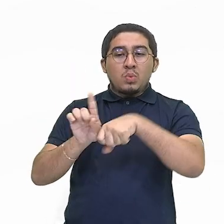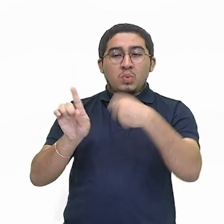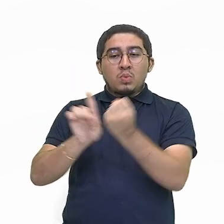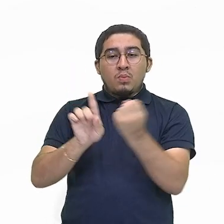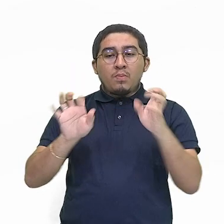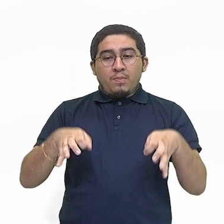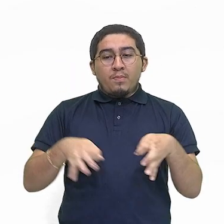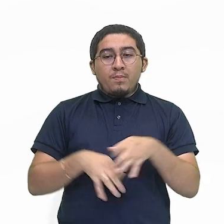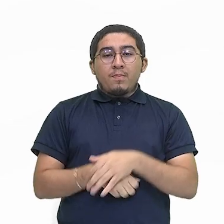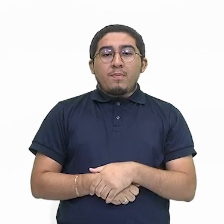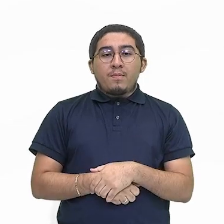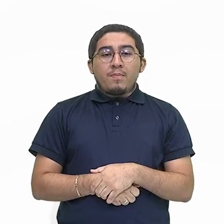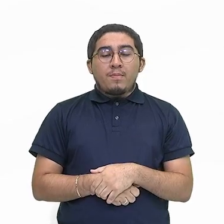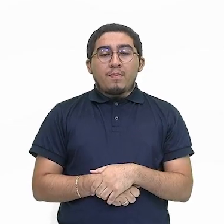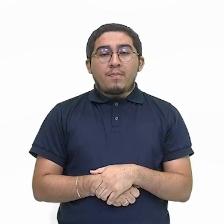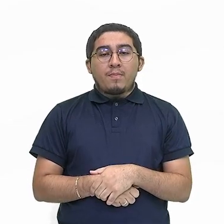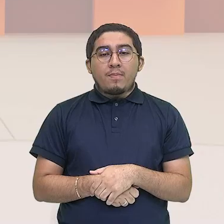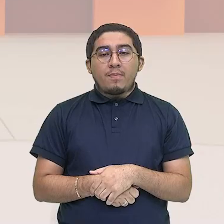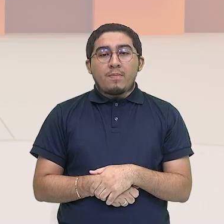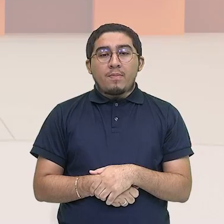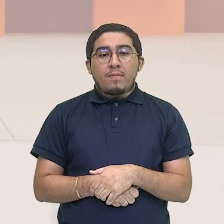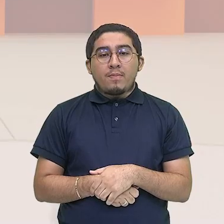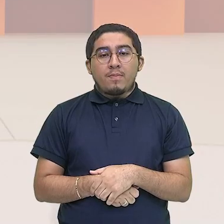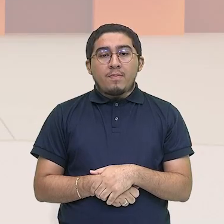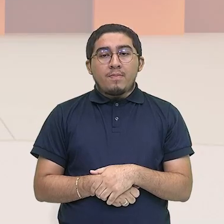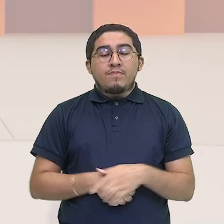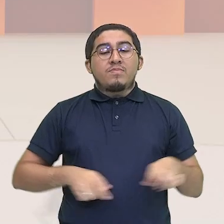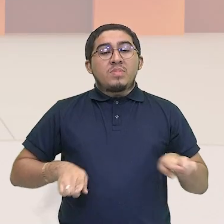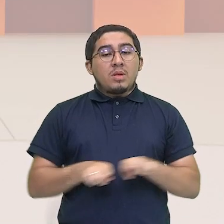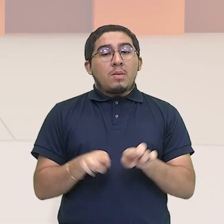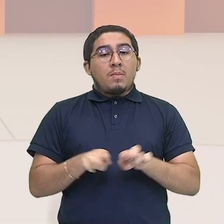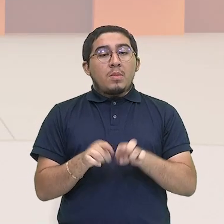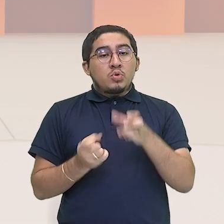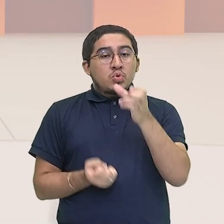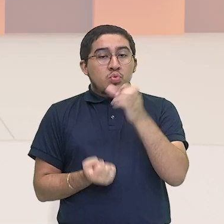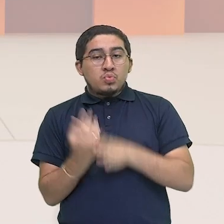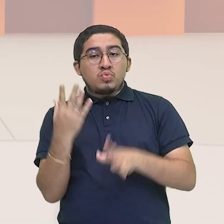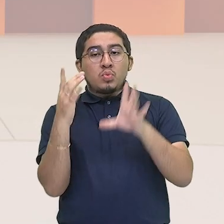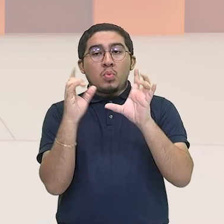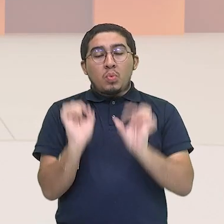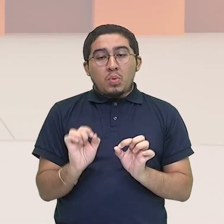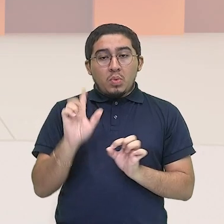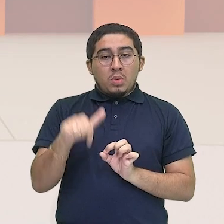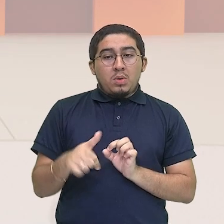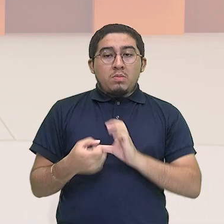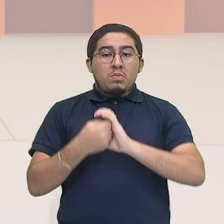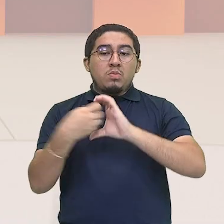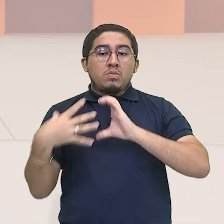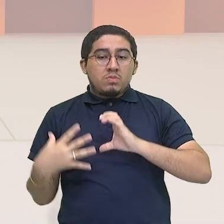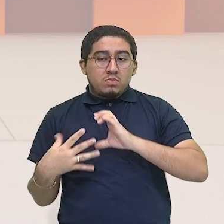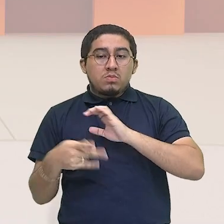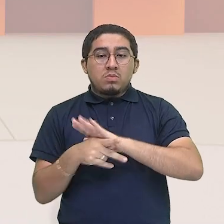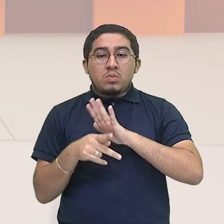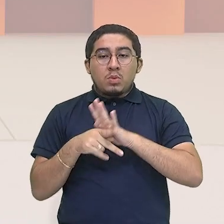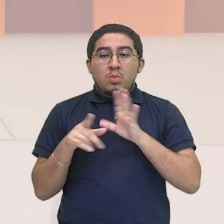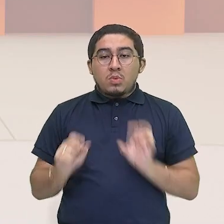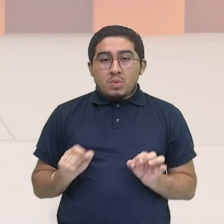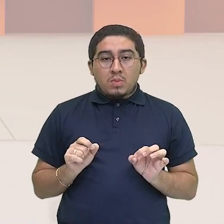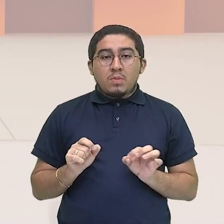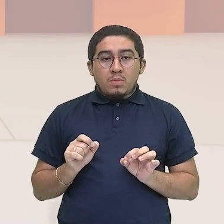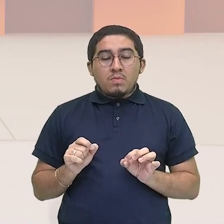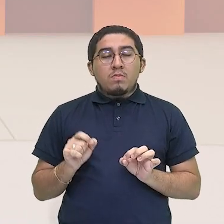certo? Muito bem. Então, ela vai surgir primeiro como modo de ficar